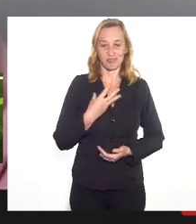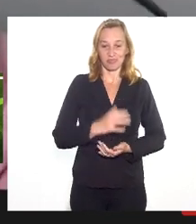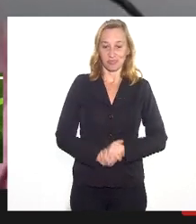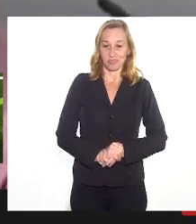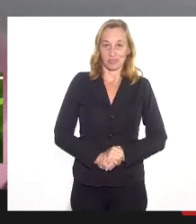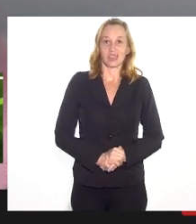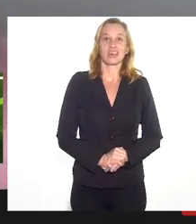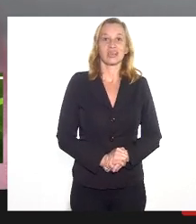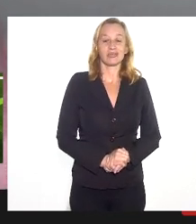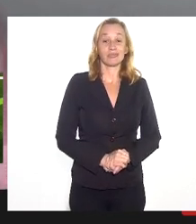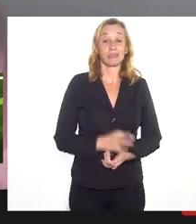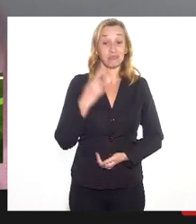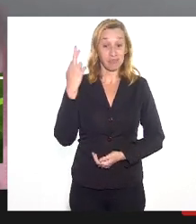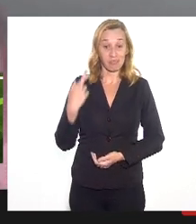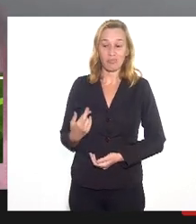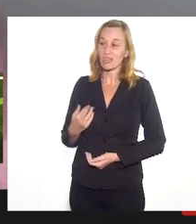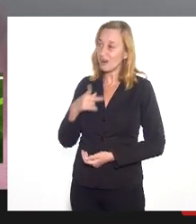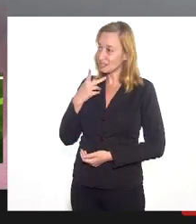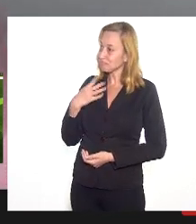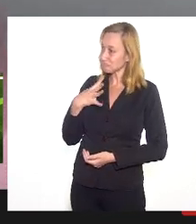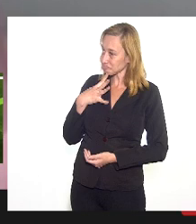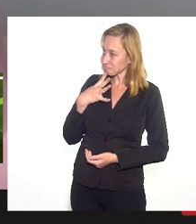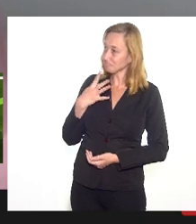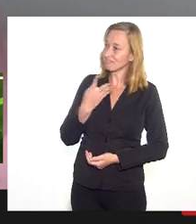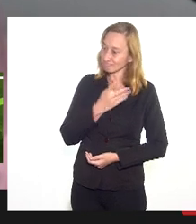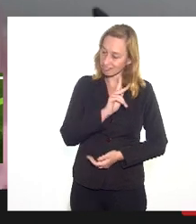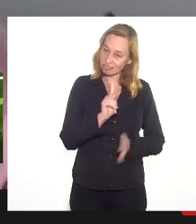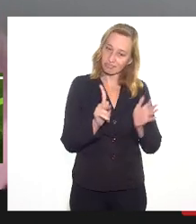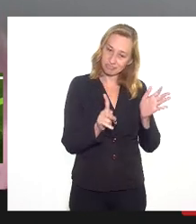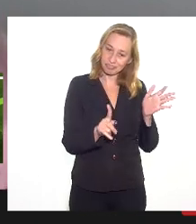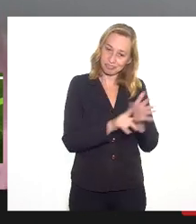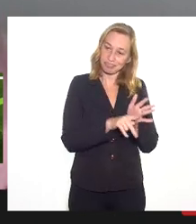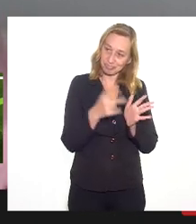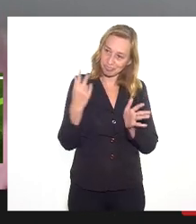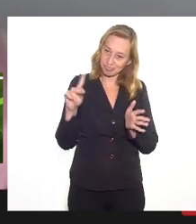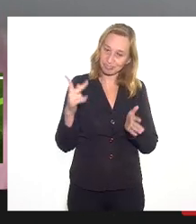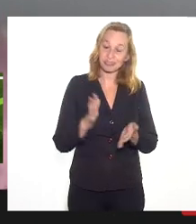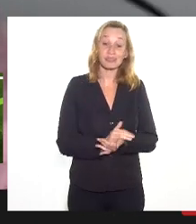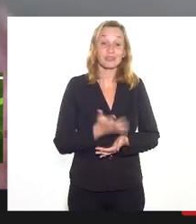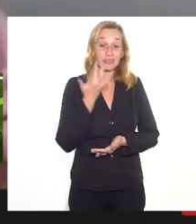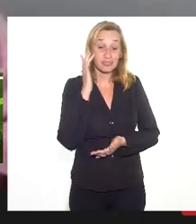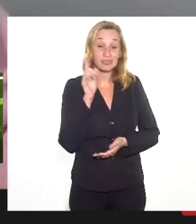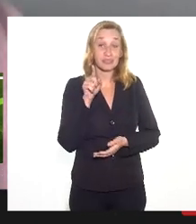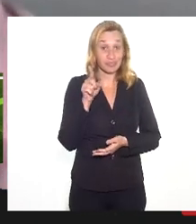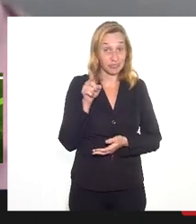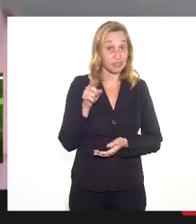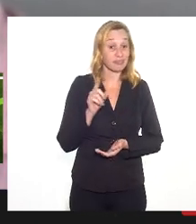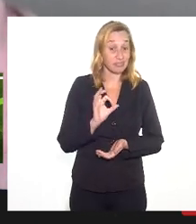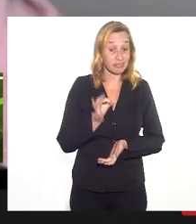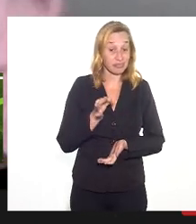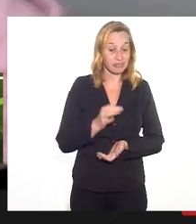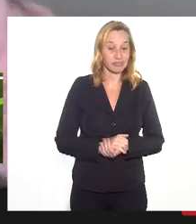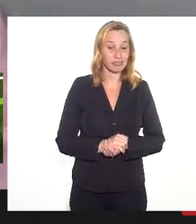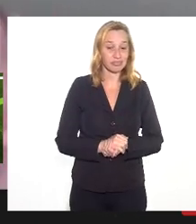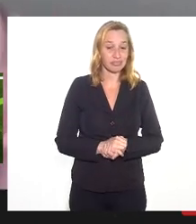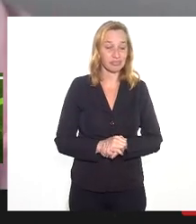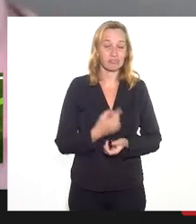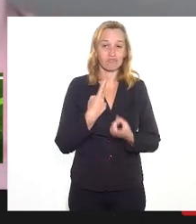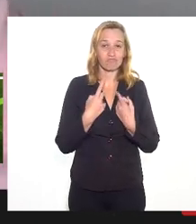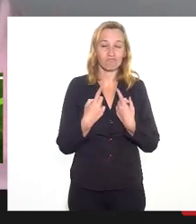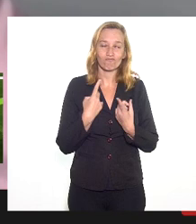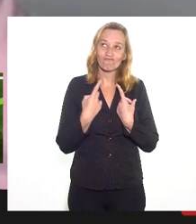quero, Renata, dizer que eu conheço o projeto, né? Conheço o seu projeto e acho que ele, inclusive,